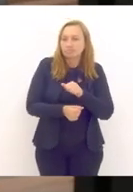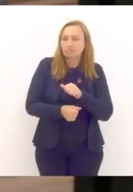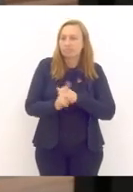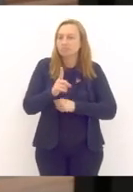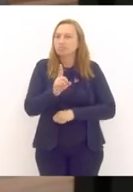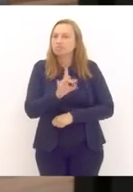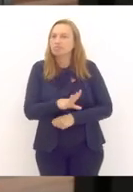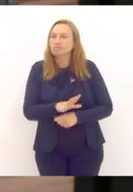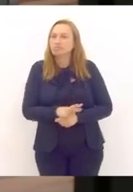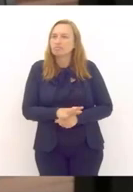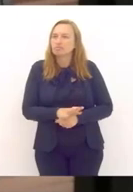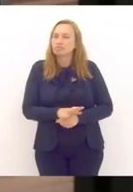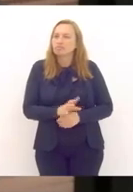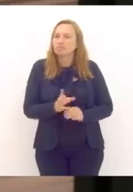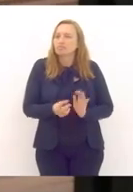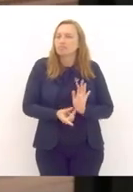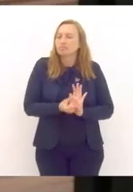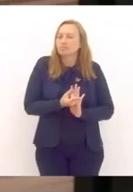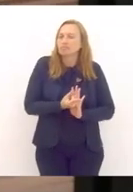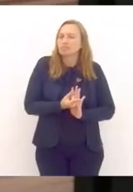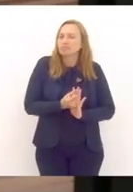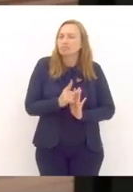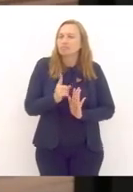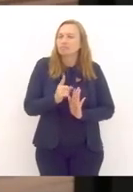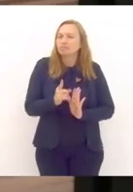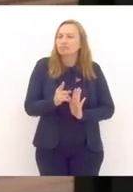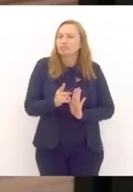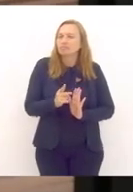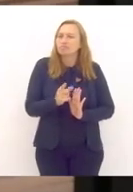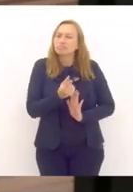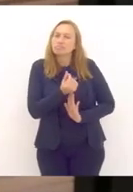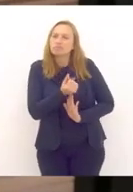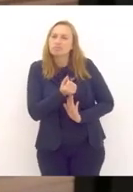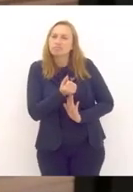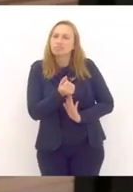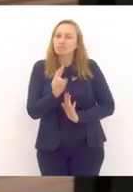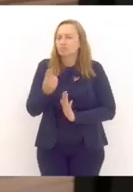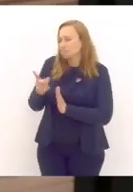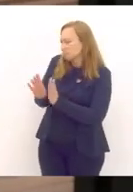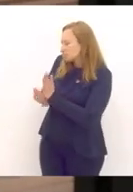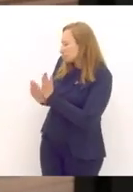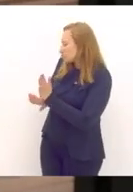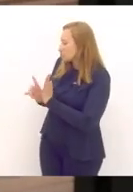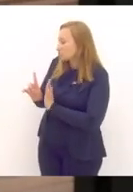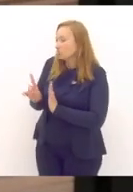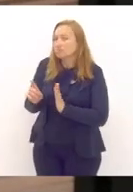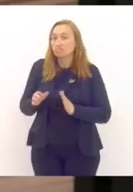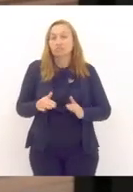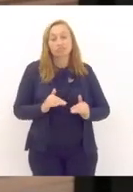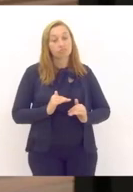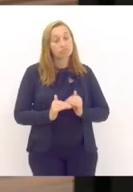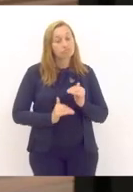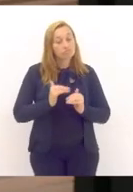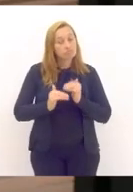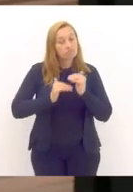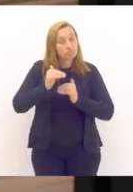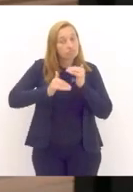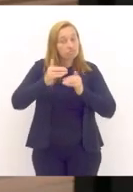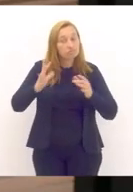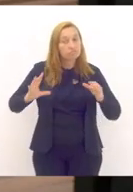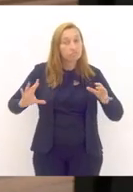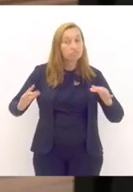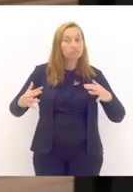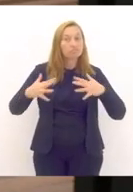apenas uma peça de autorização de receita e previsão da despesa, mas ele evoluiu para se